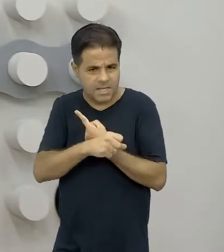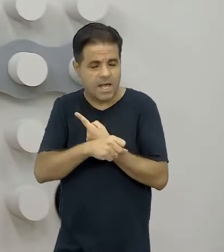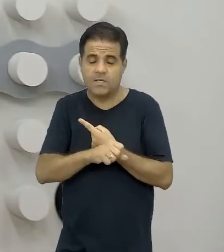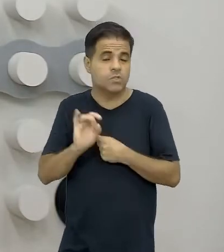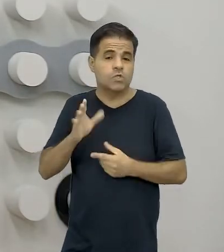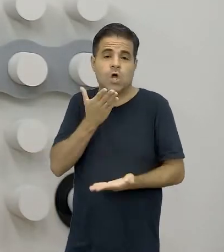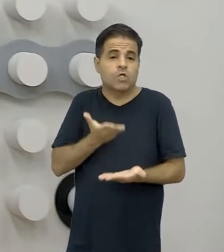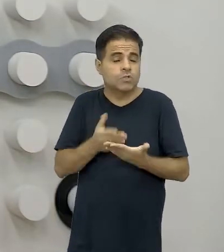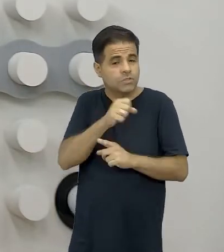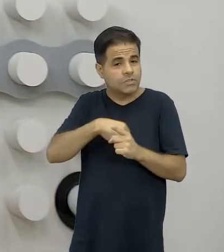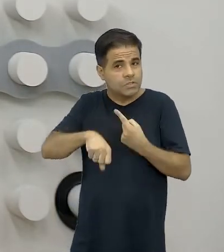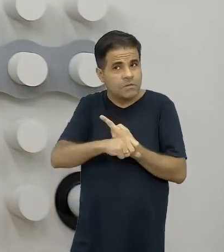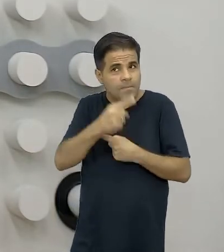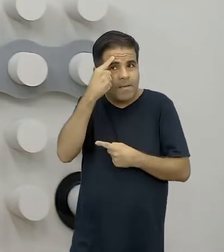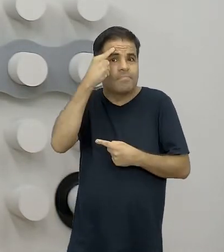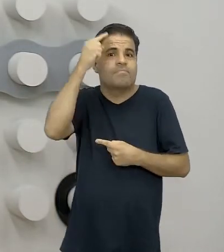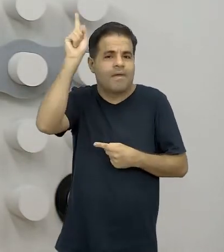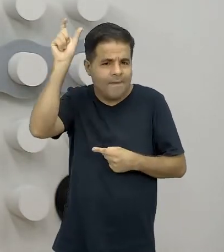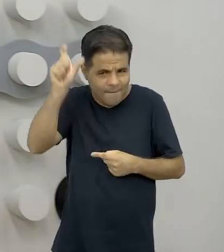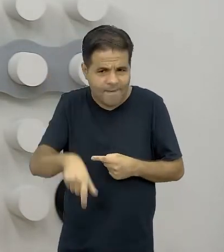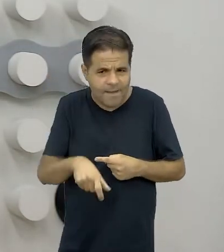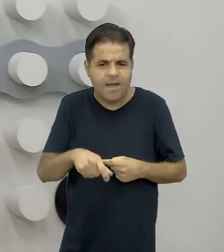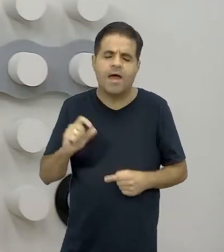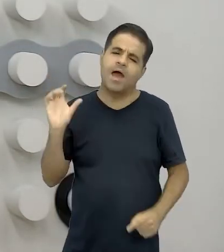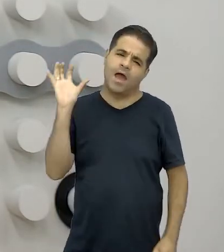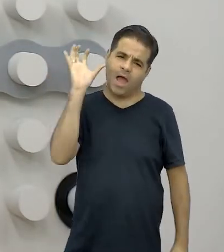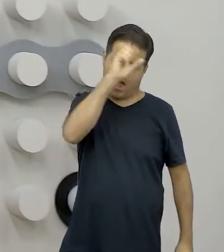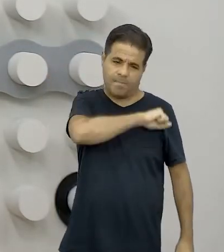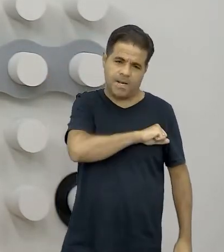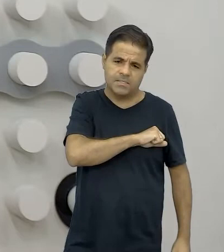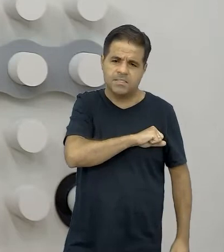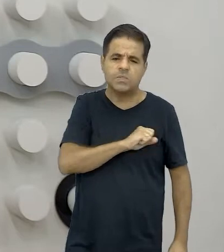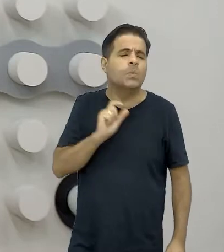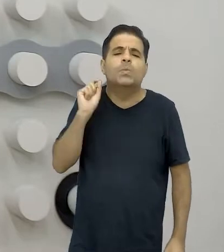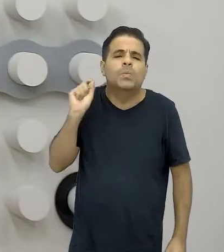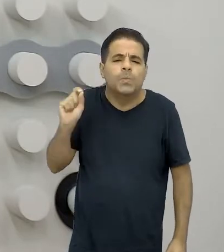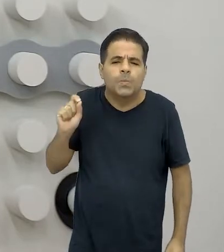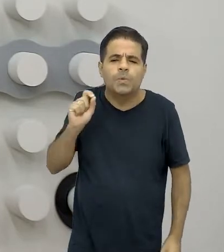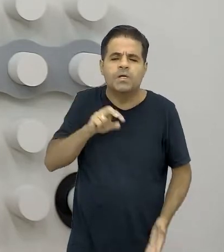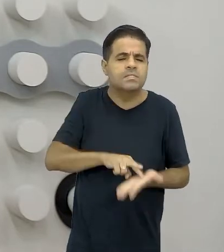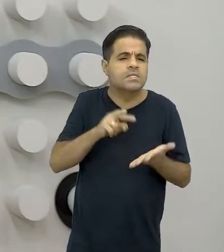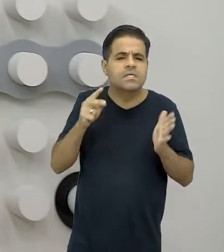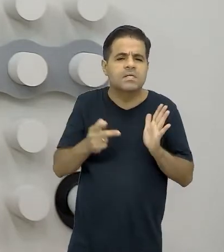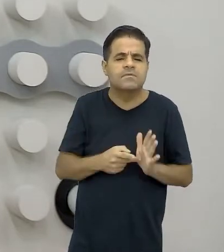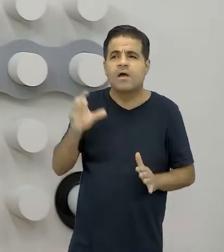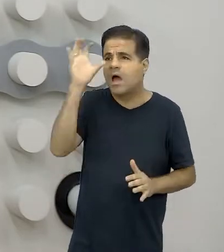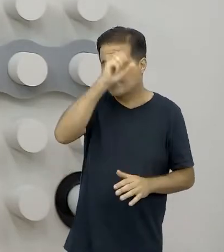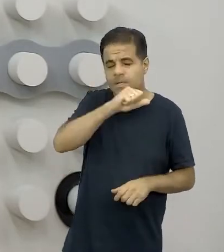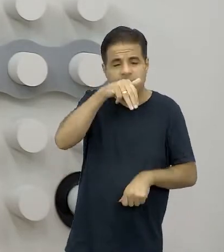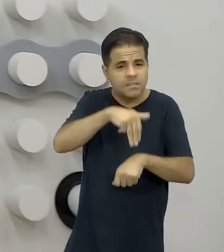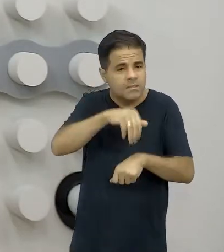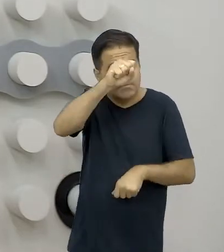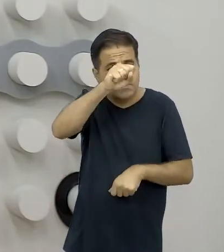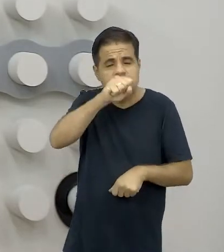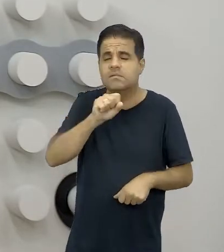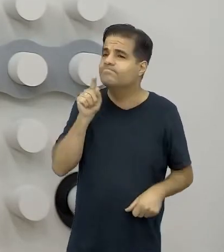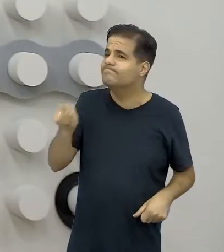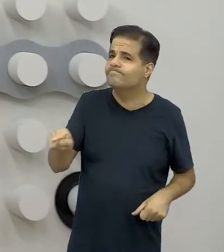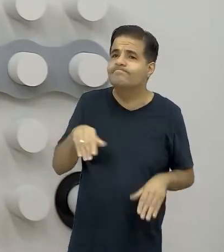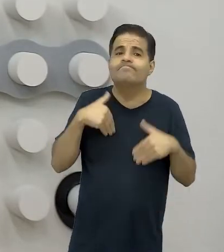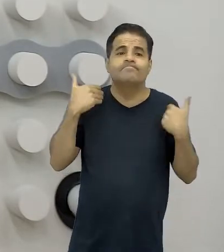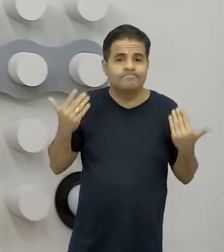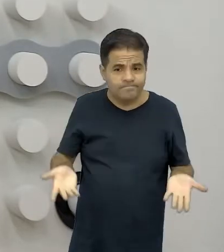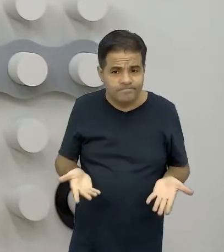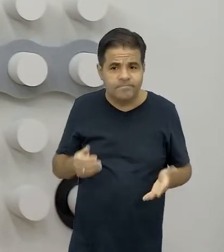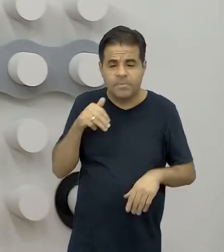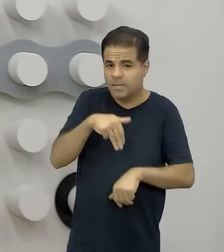só do estudante, mas da ideia de ser um aprendiz, né? O que é um aprendiz? O que é um mestre? Será que